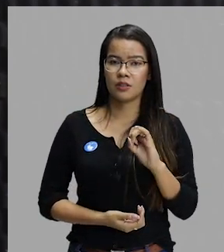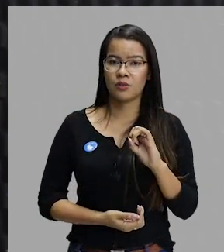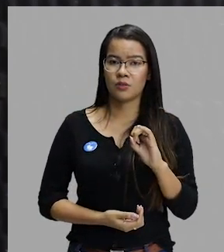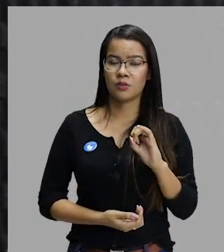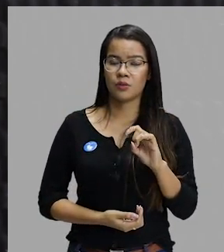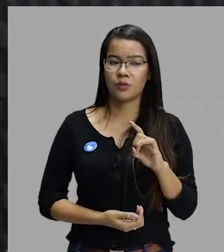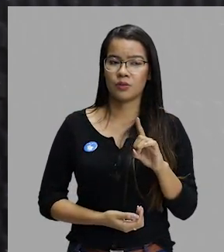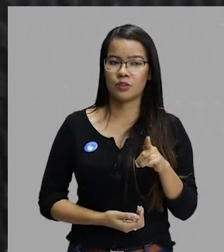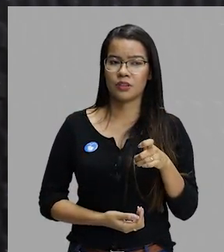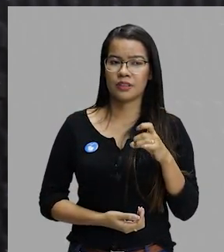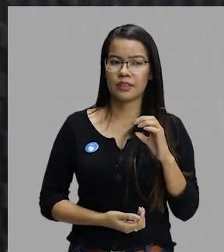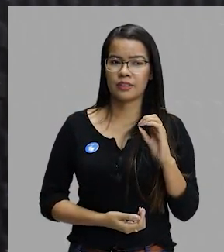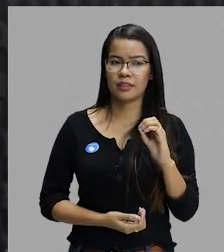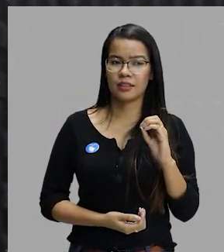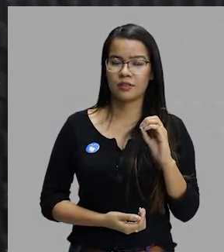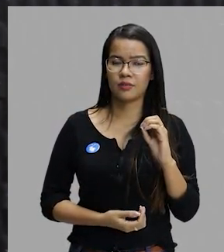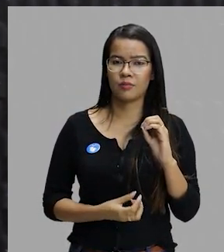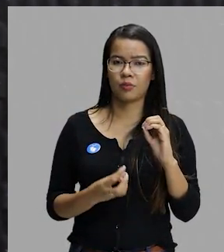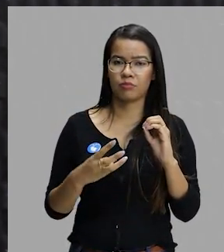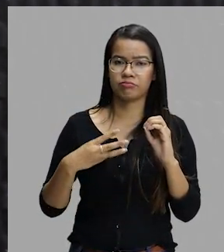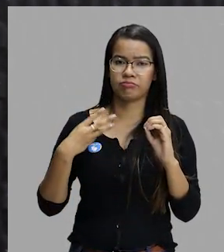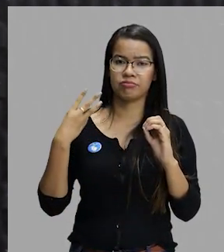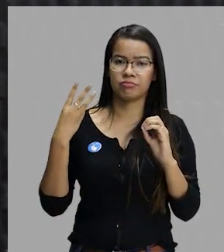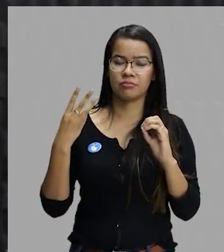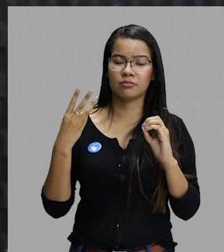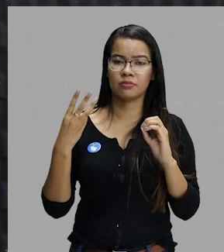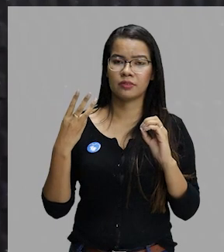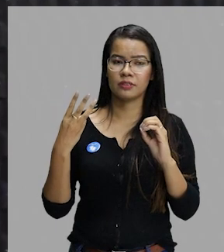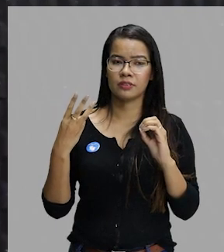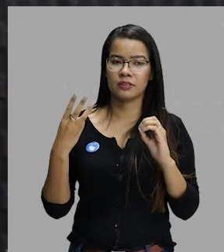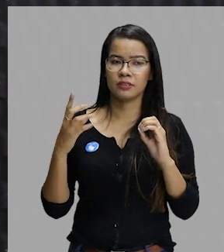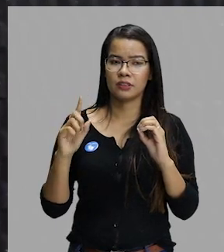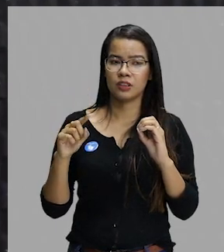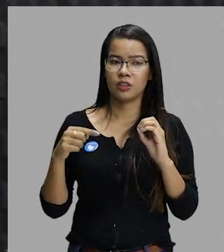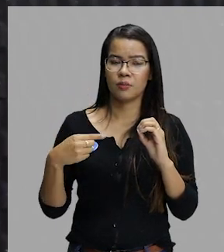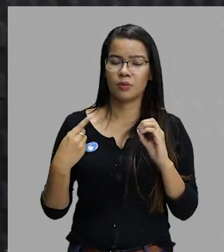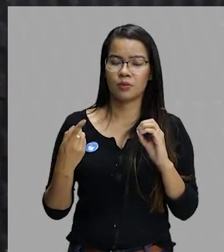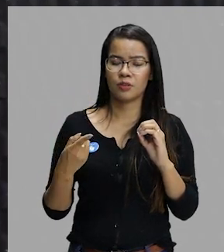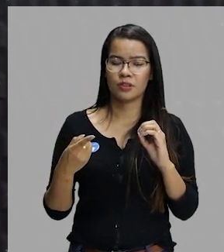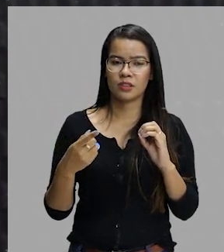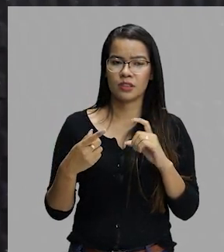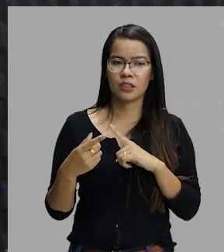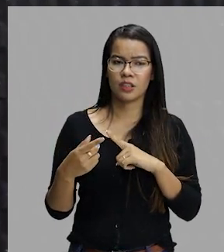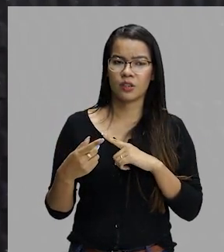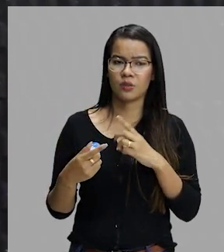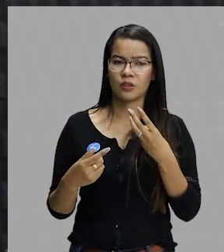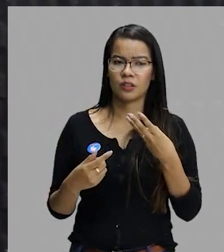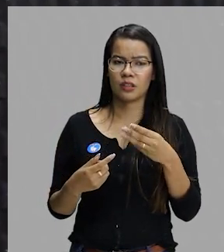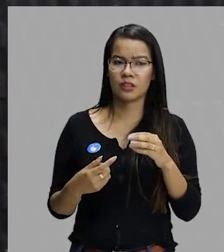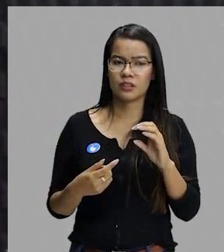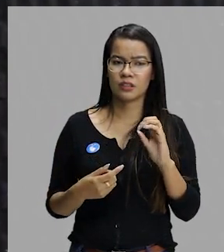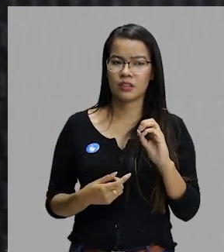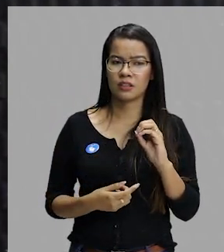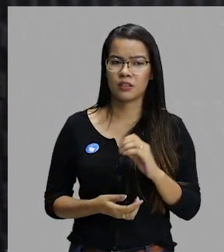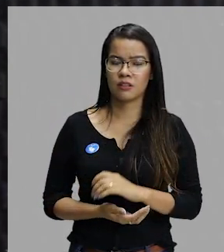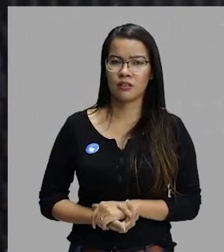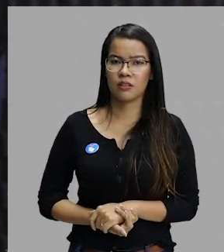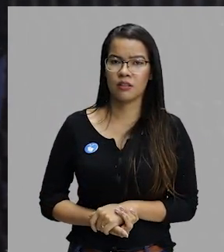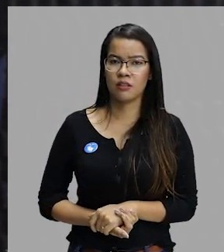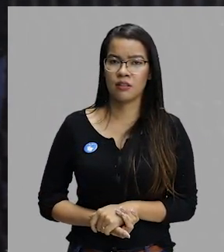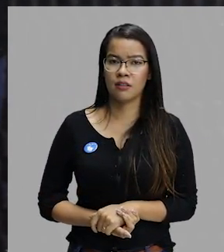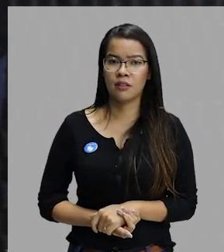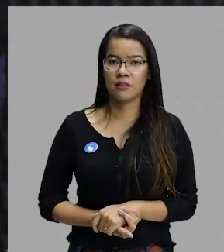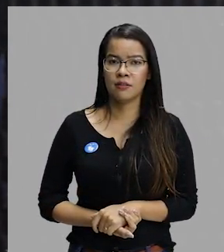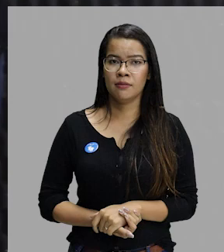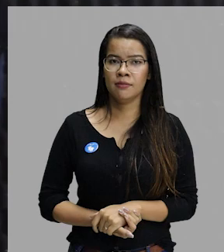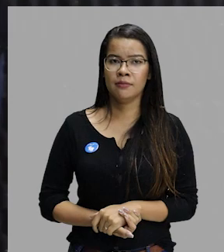x é 0, o ponto vai para cima do eixo y. Tá? Depois eu tenho o ponto 3 e 0. Aqui é eixo